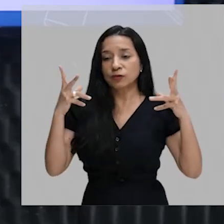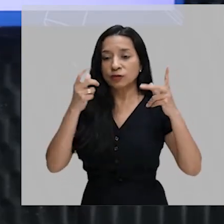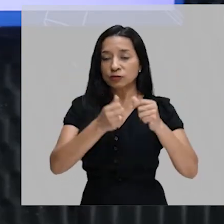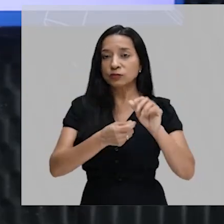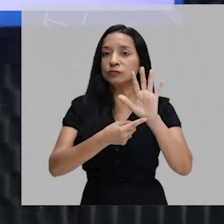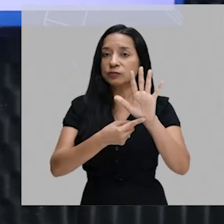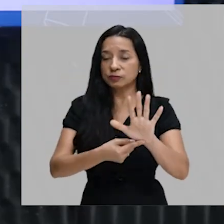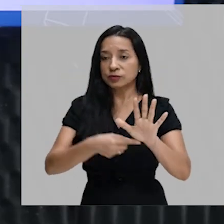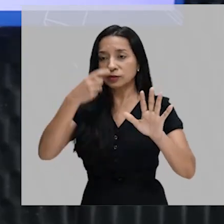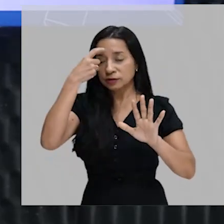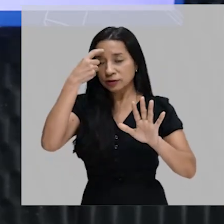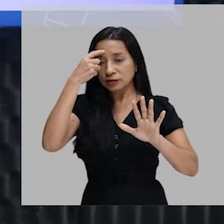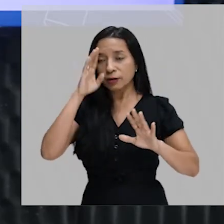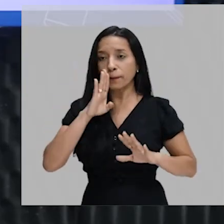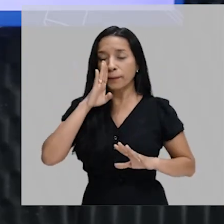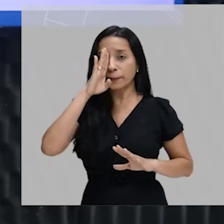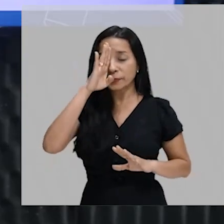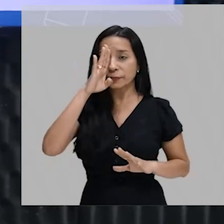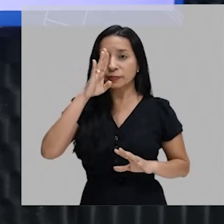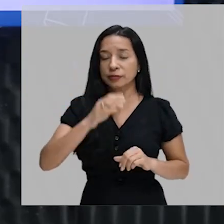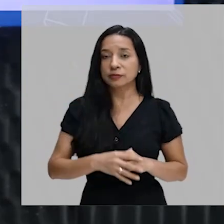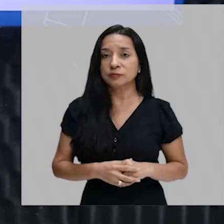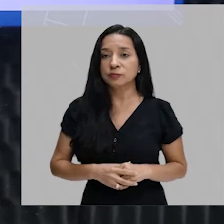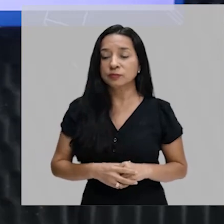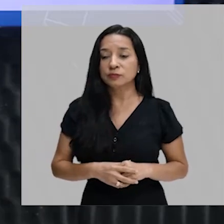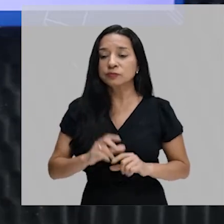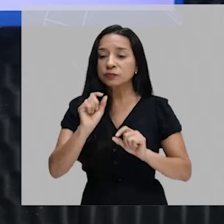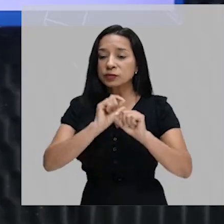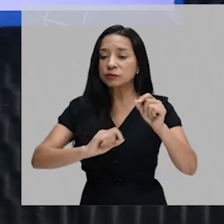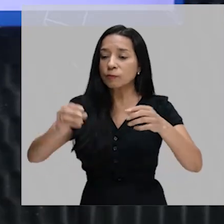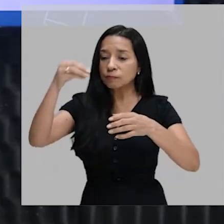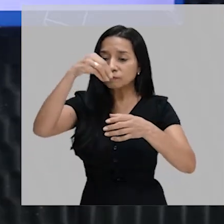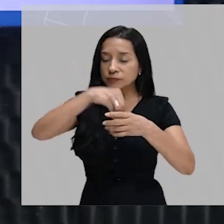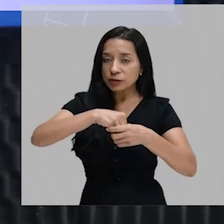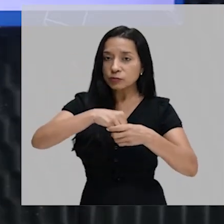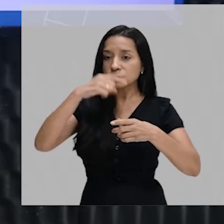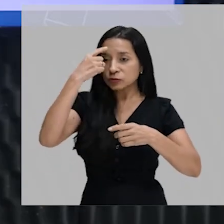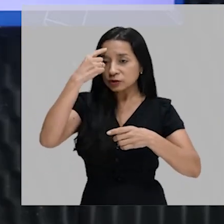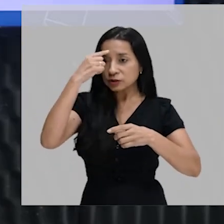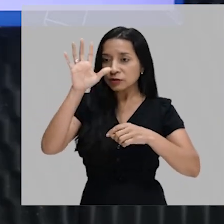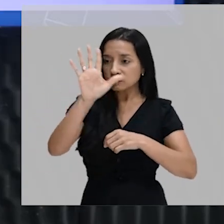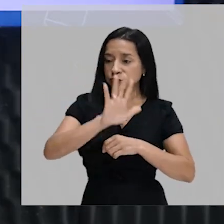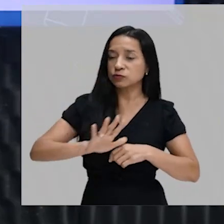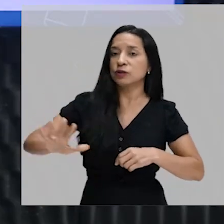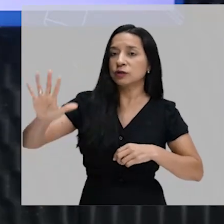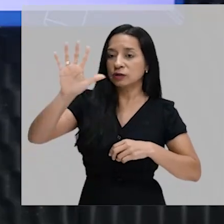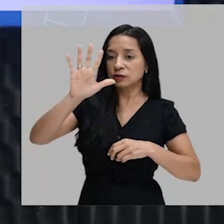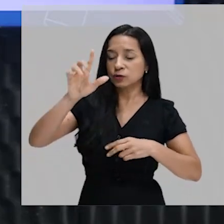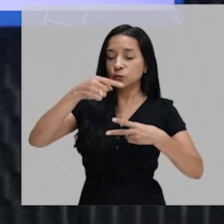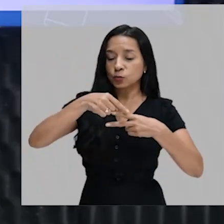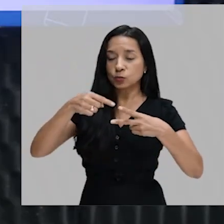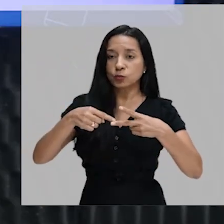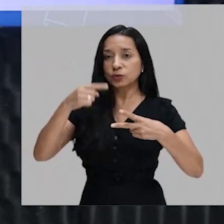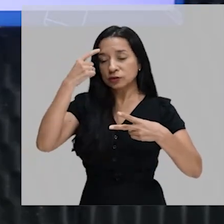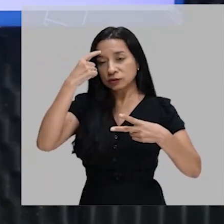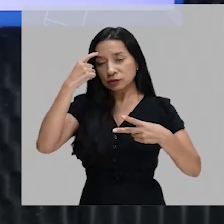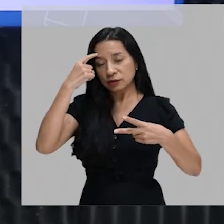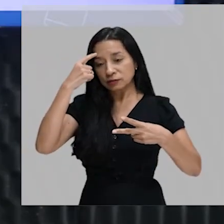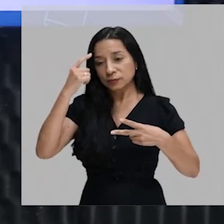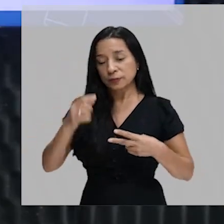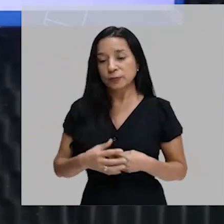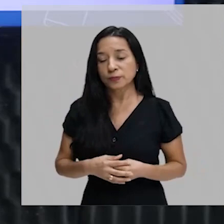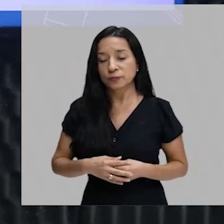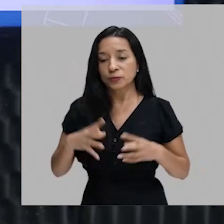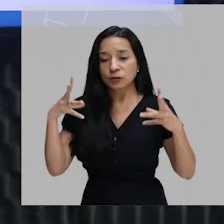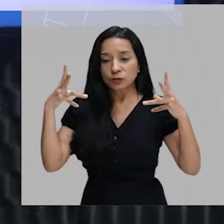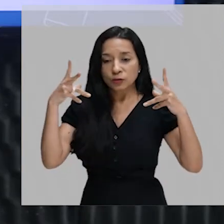apresento ideias principais que estão dentro das ideias globais. Não esqueçam disso. Então, resumo